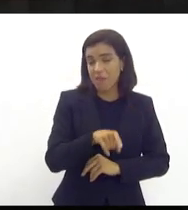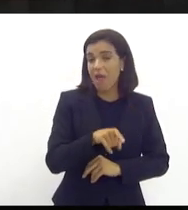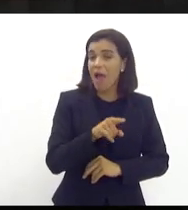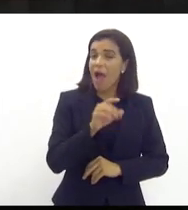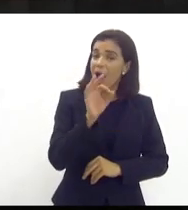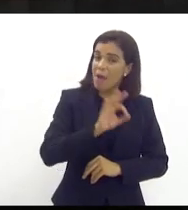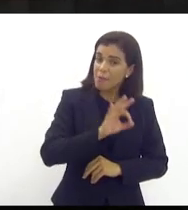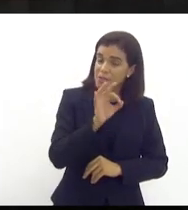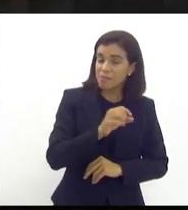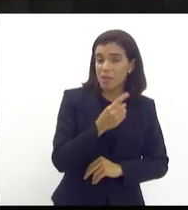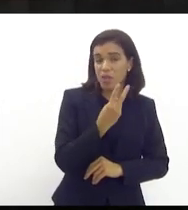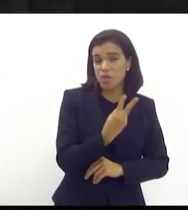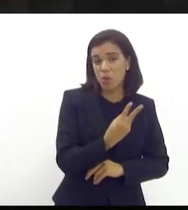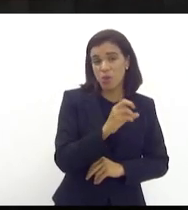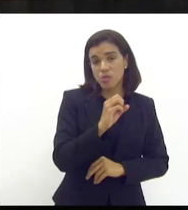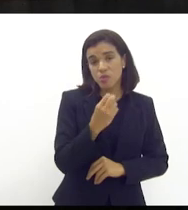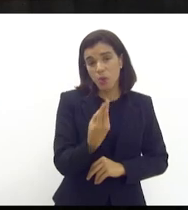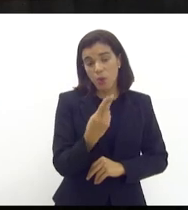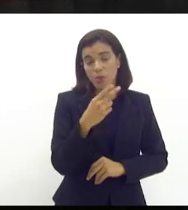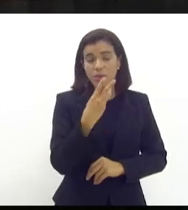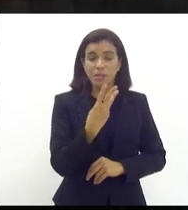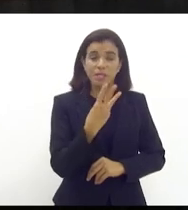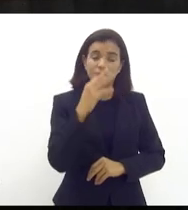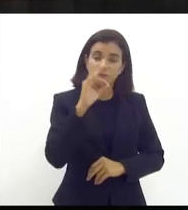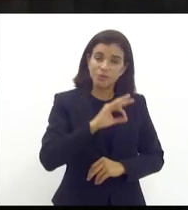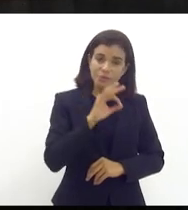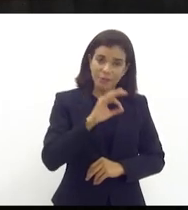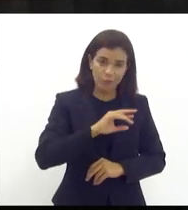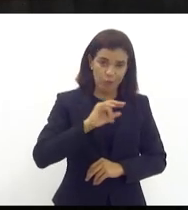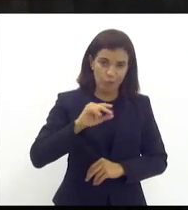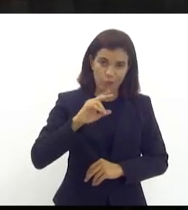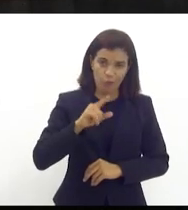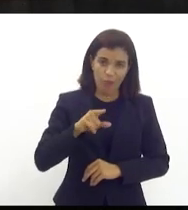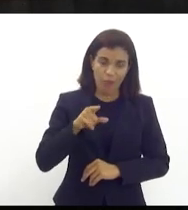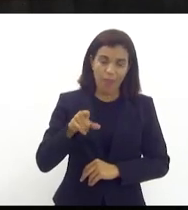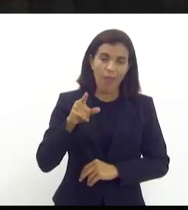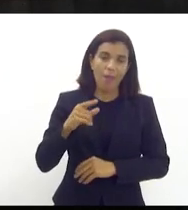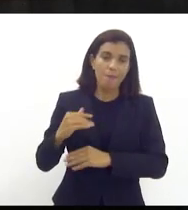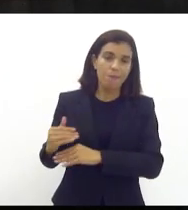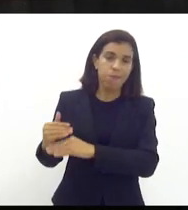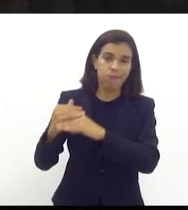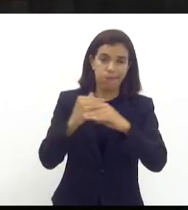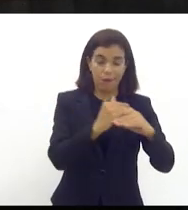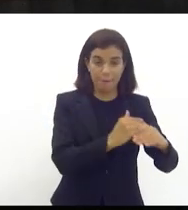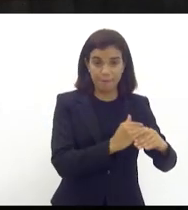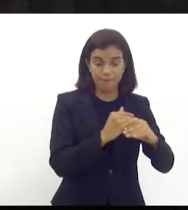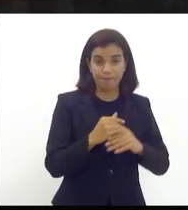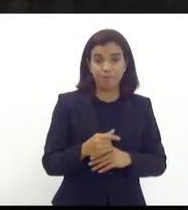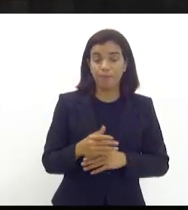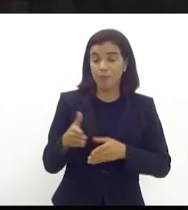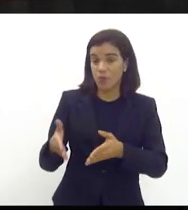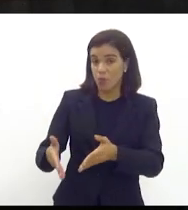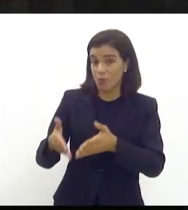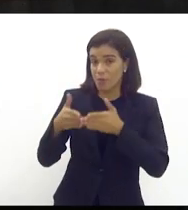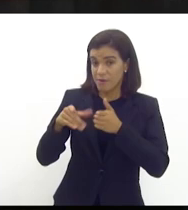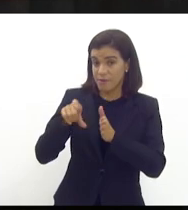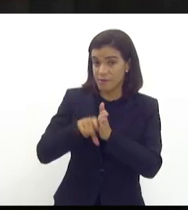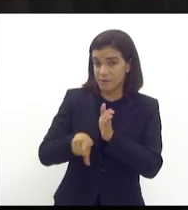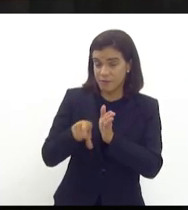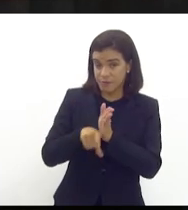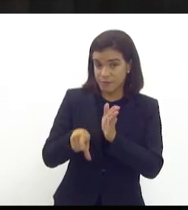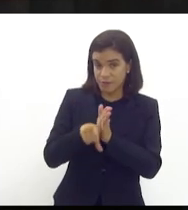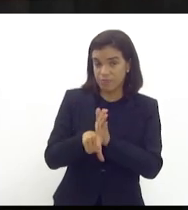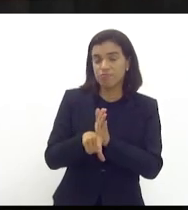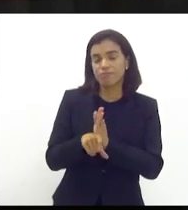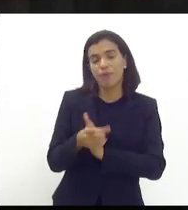3%. A alíquota delas é 2, 3%, não é a alíquota modal. Então, nos benefícios fiscais,